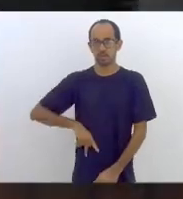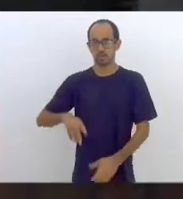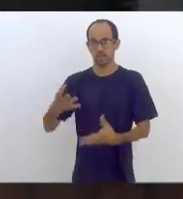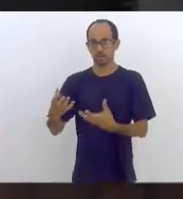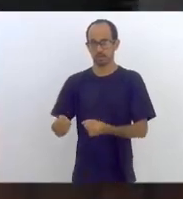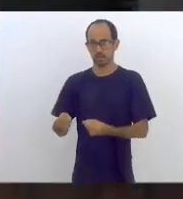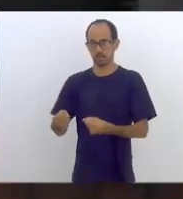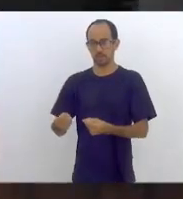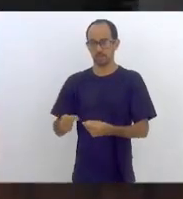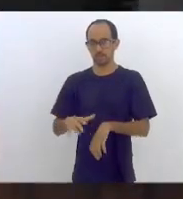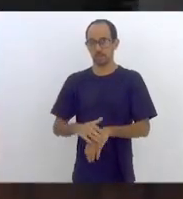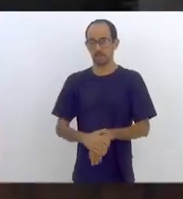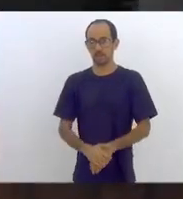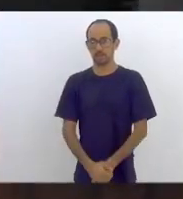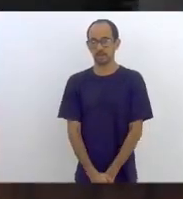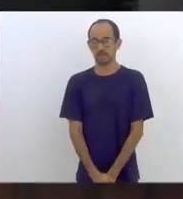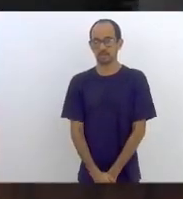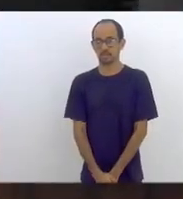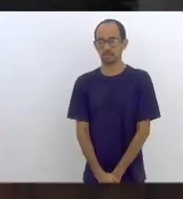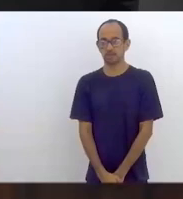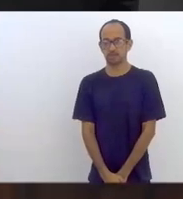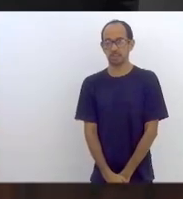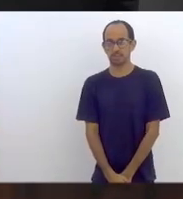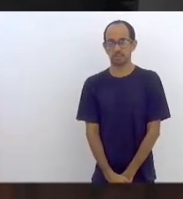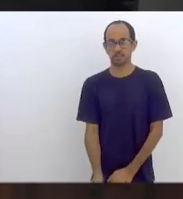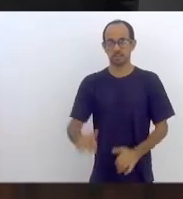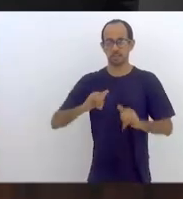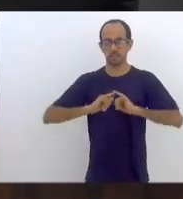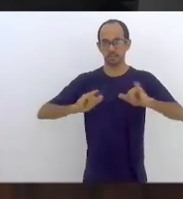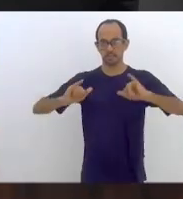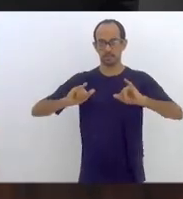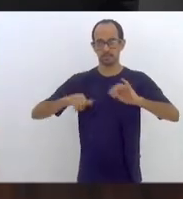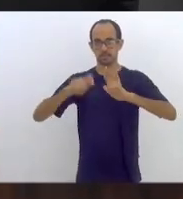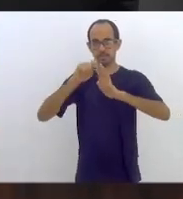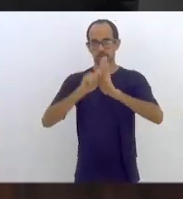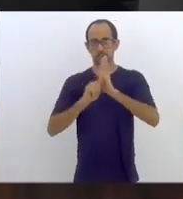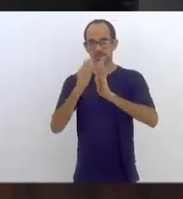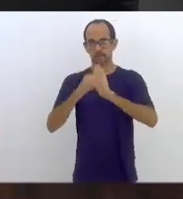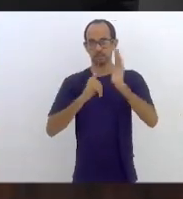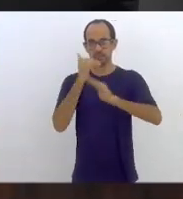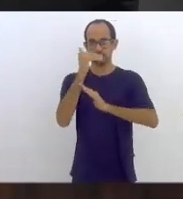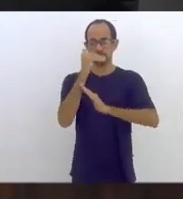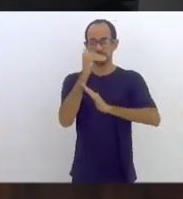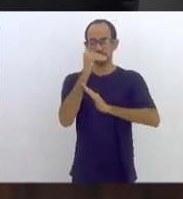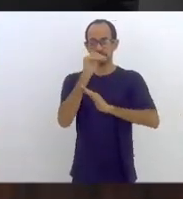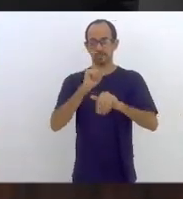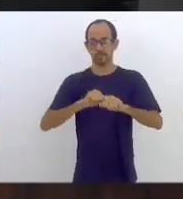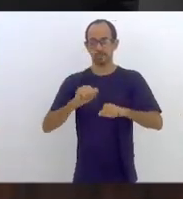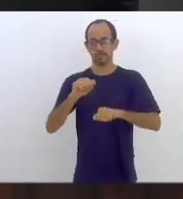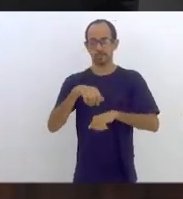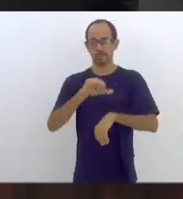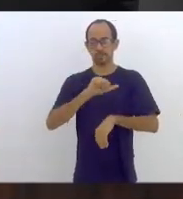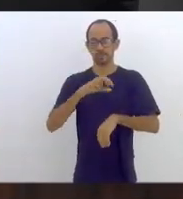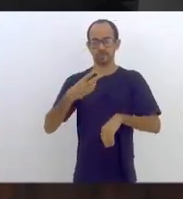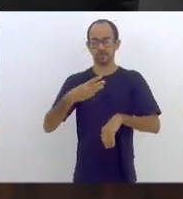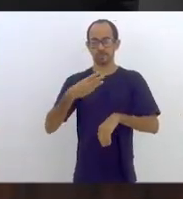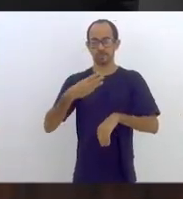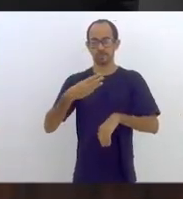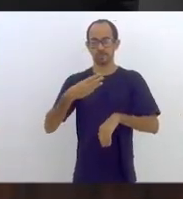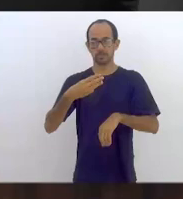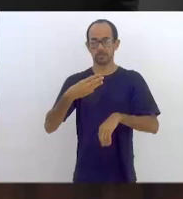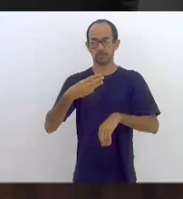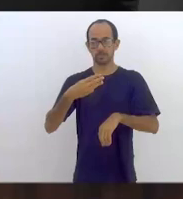anuncio em cima da segunda discussão redação do vencido projeto de lei 13:47 a de 16